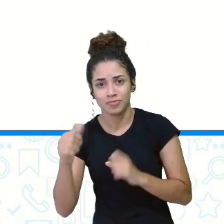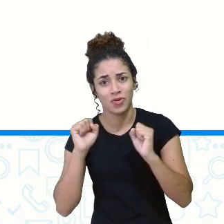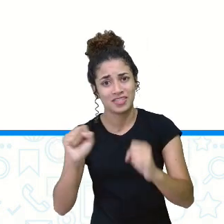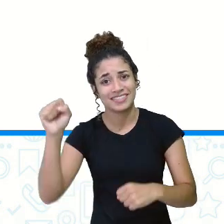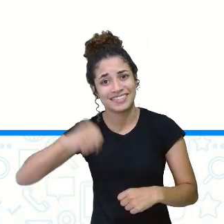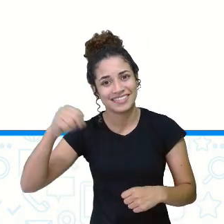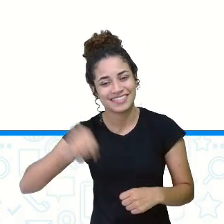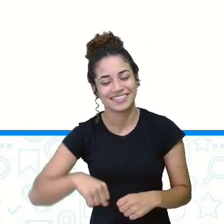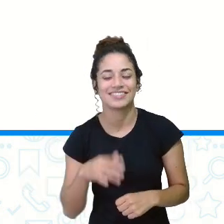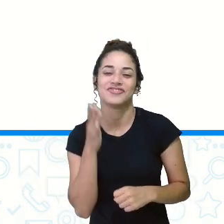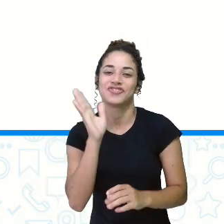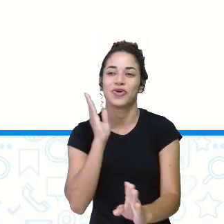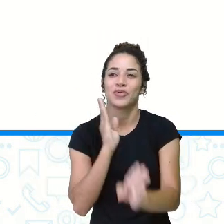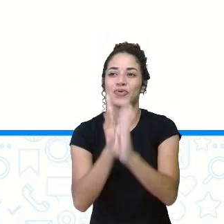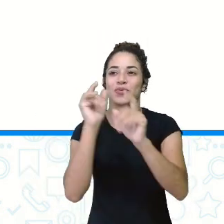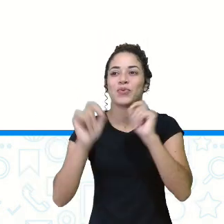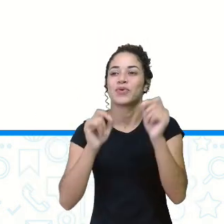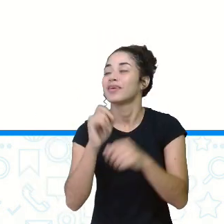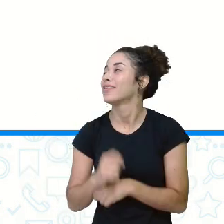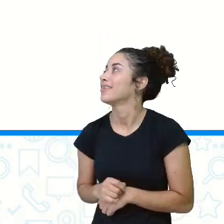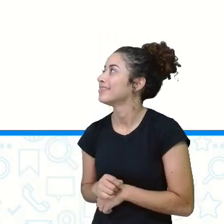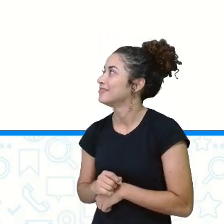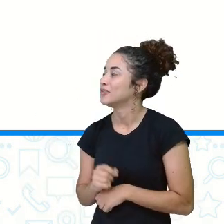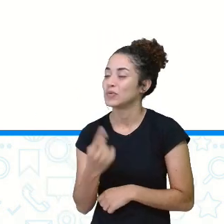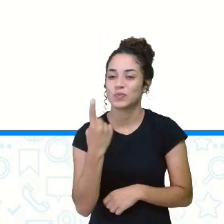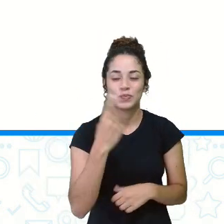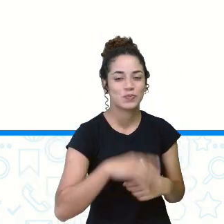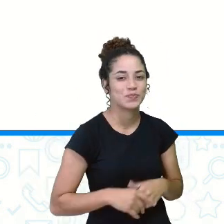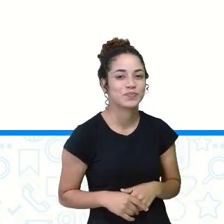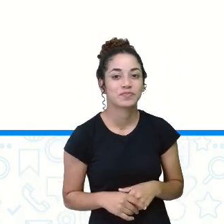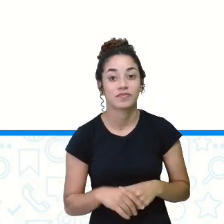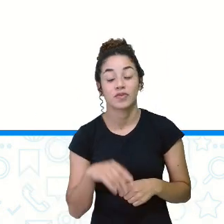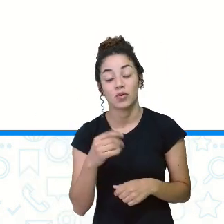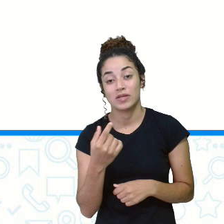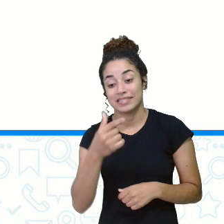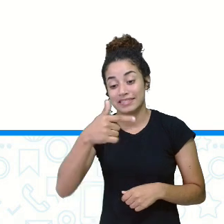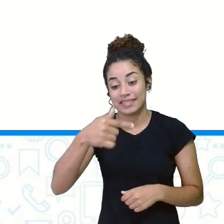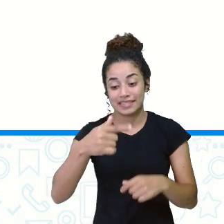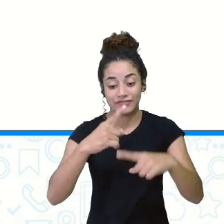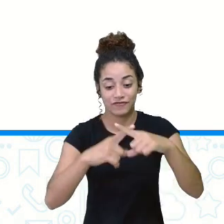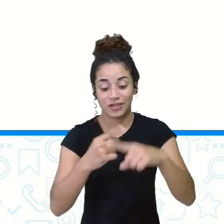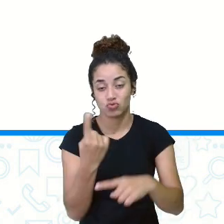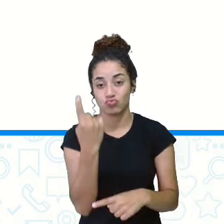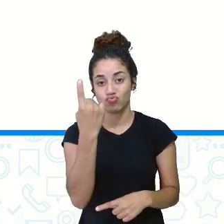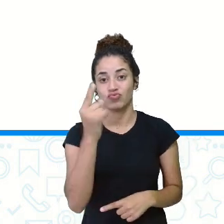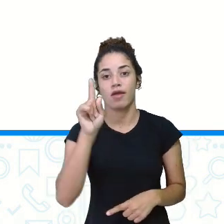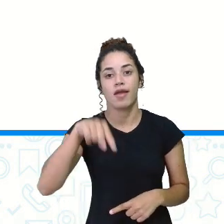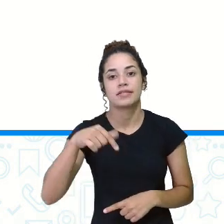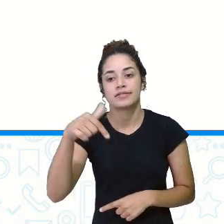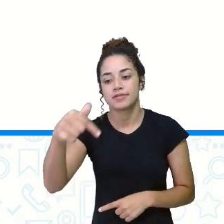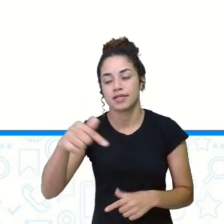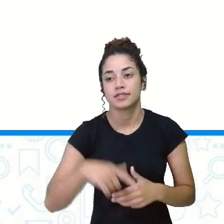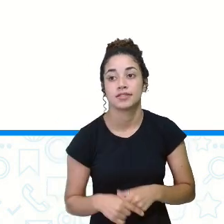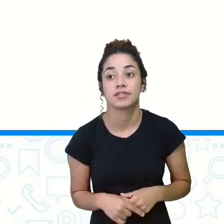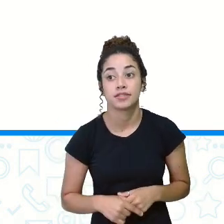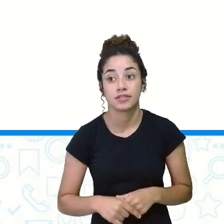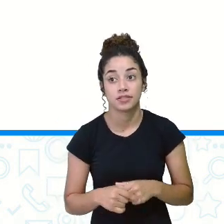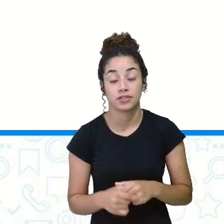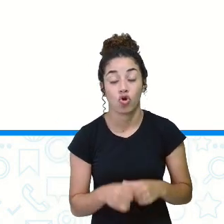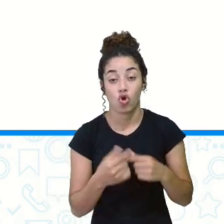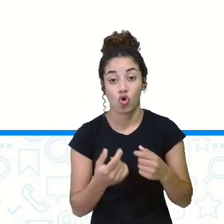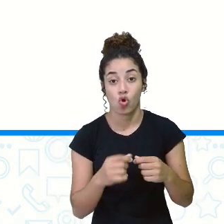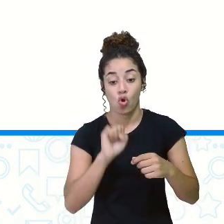sim. E a gente já encontra o número 1. 7 vezes 1, 7.